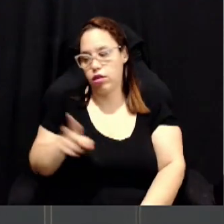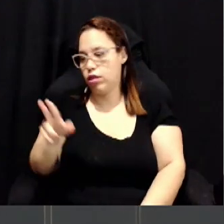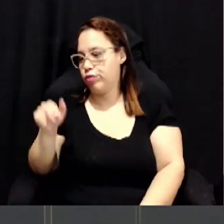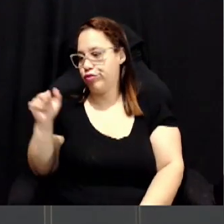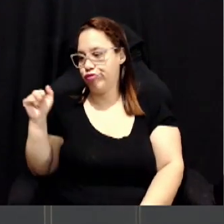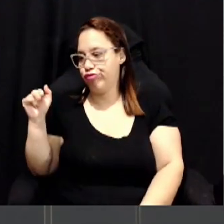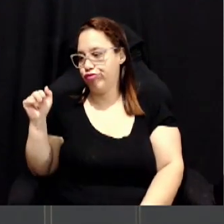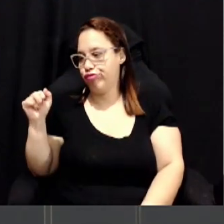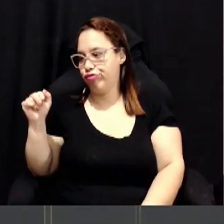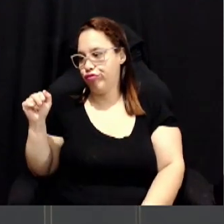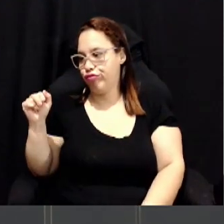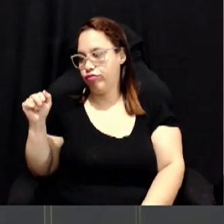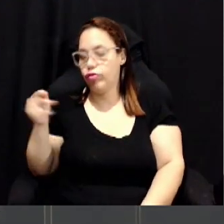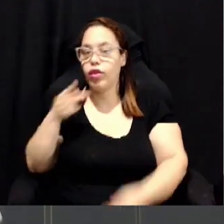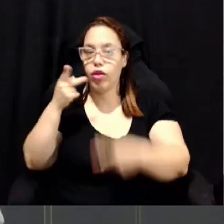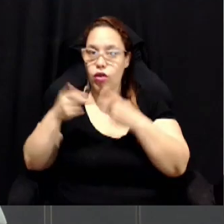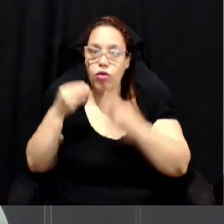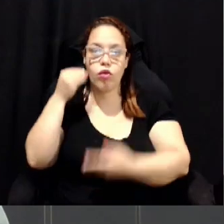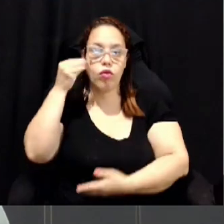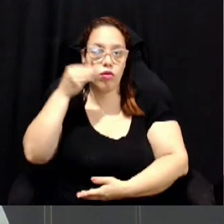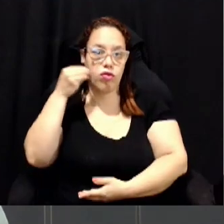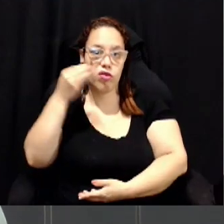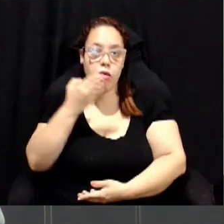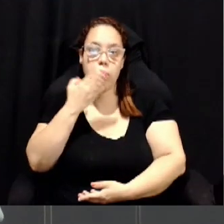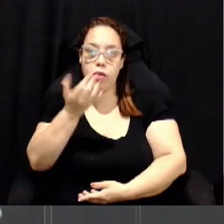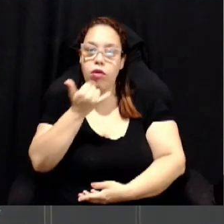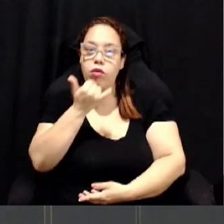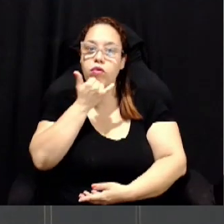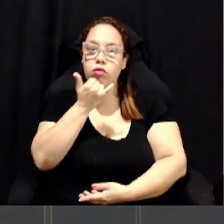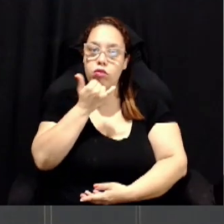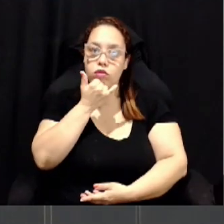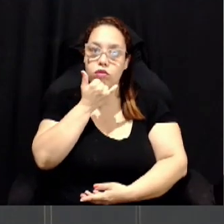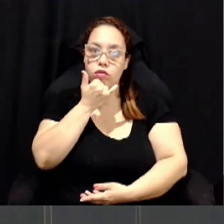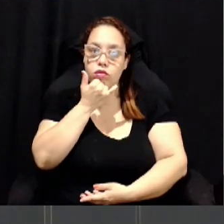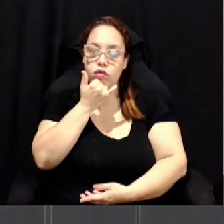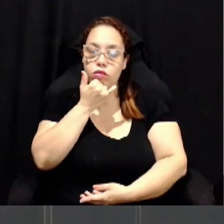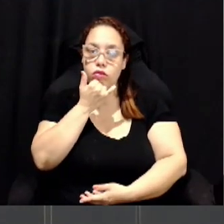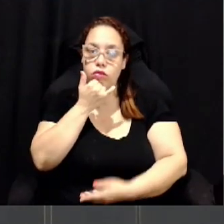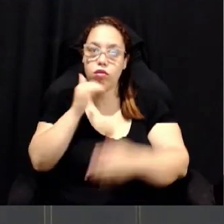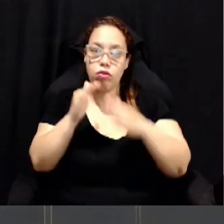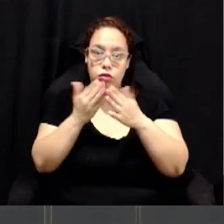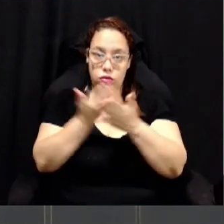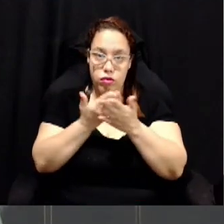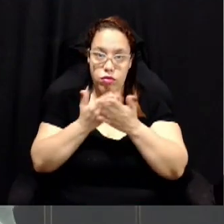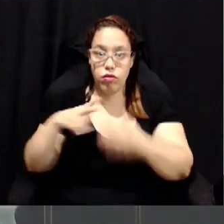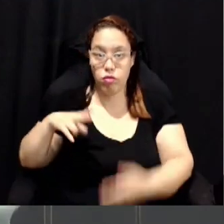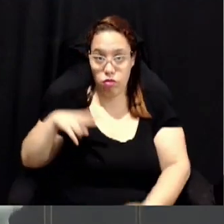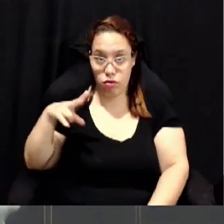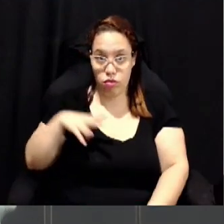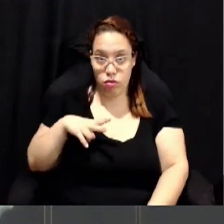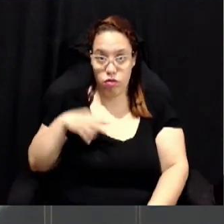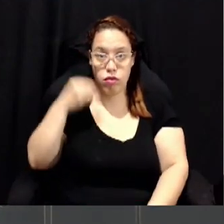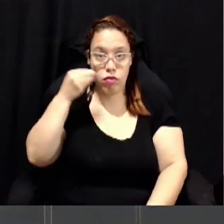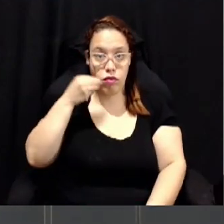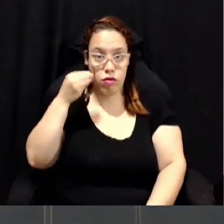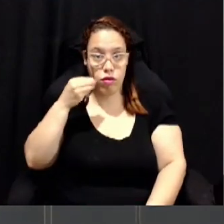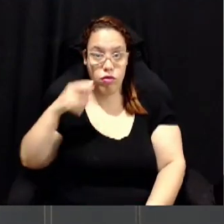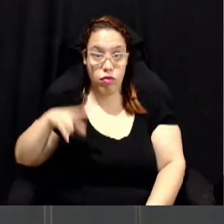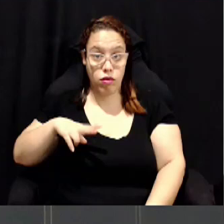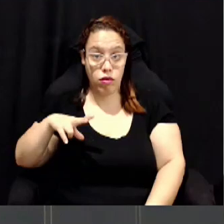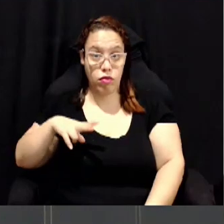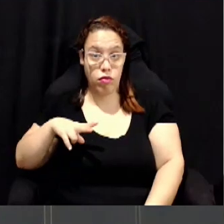vou falar da minha experiência e peço perdão para a rede particular de ensino, mas a minha experiência na rede particular de ensino foi